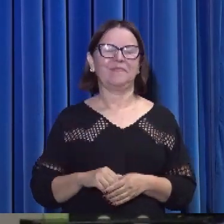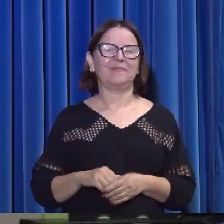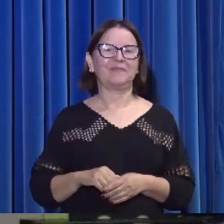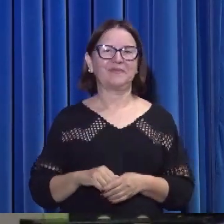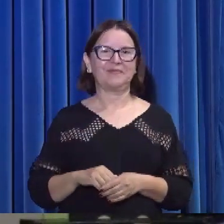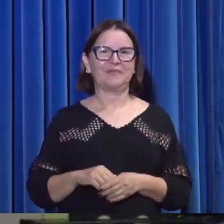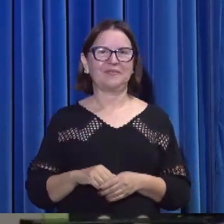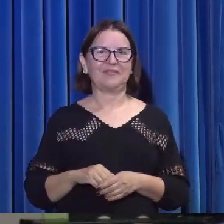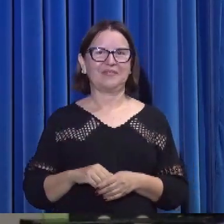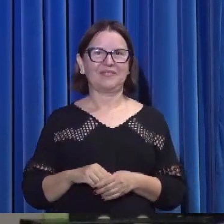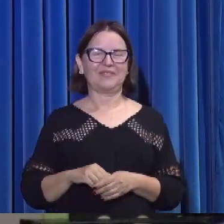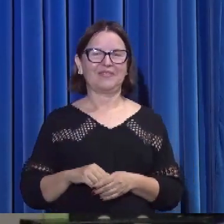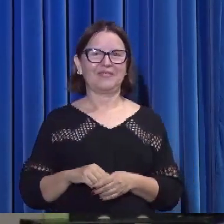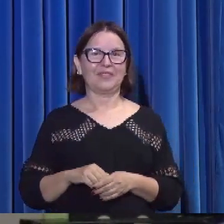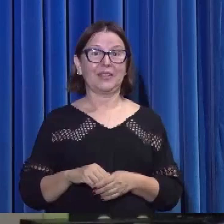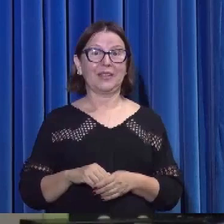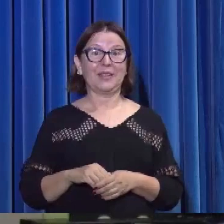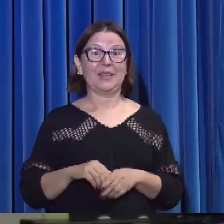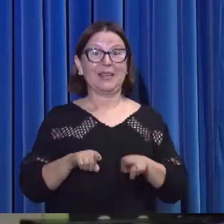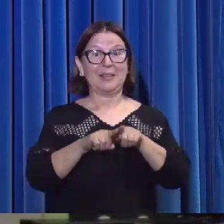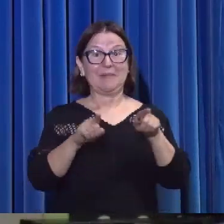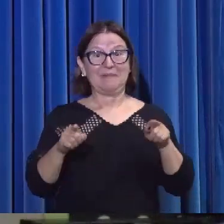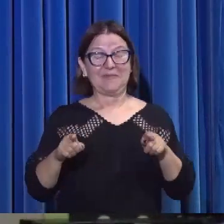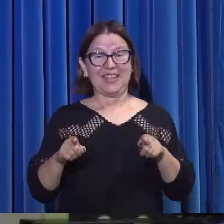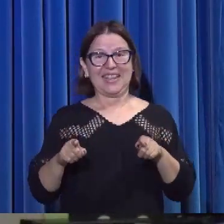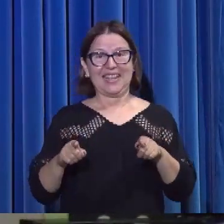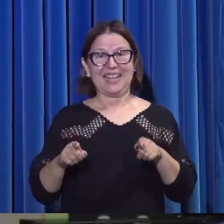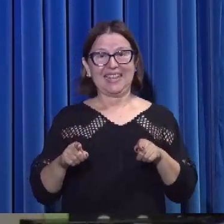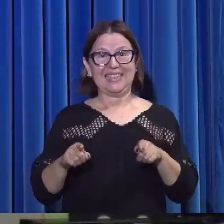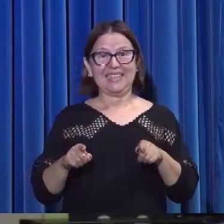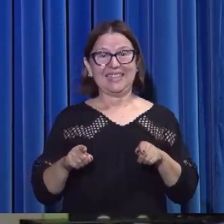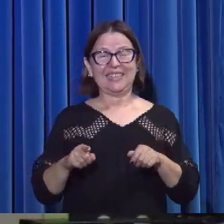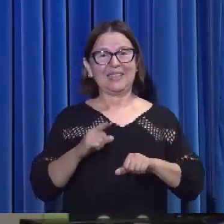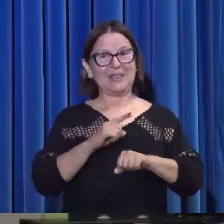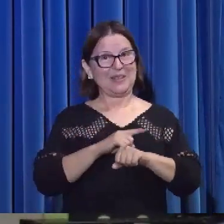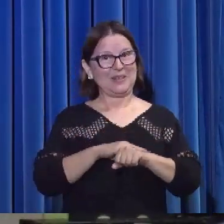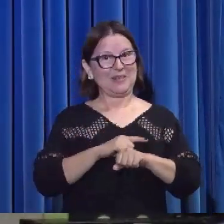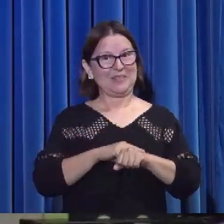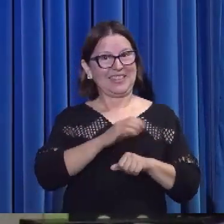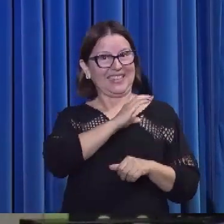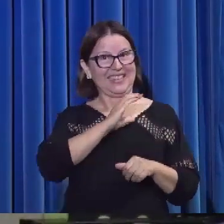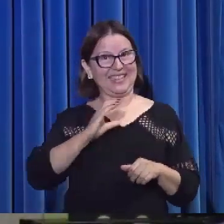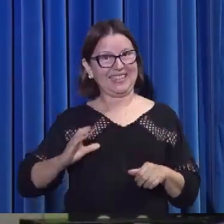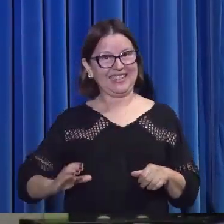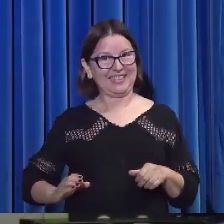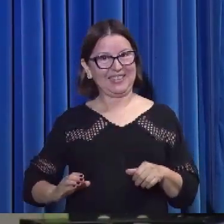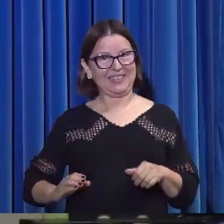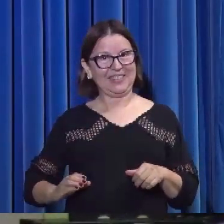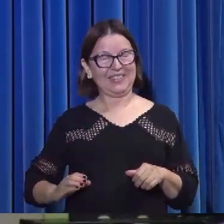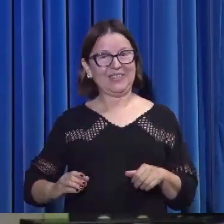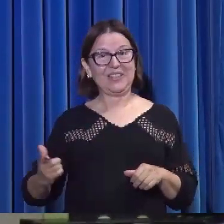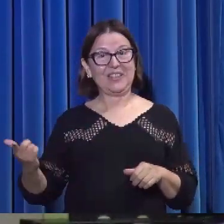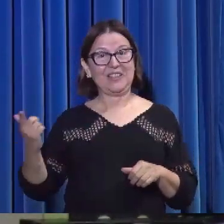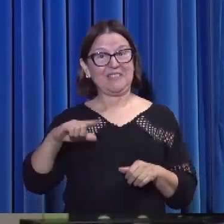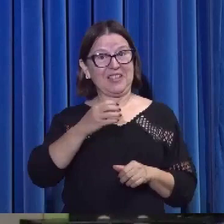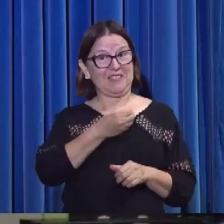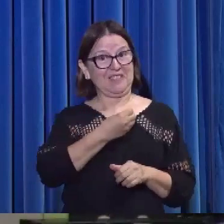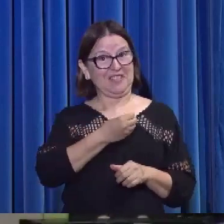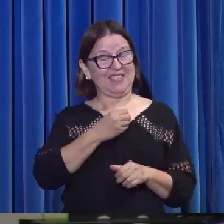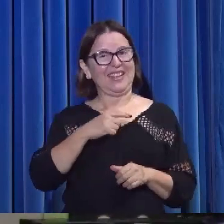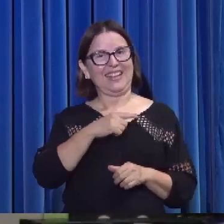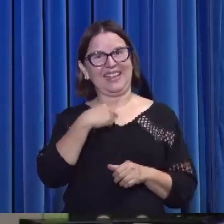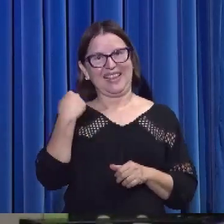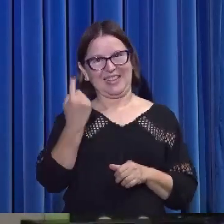Agora, quando Cristo vem habitar em nós, há uma troca de coração. O